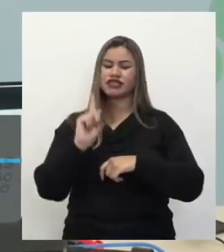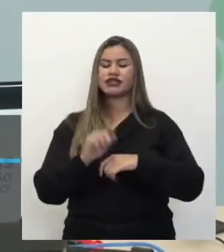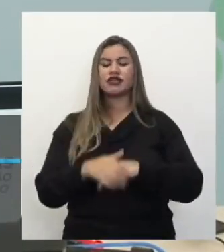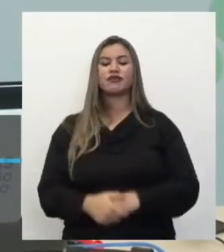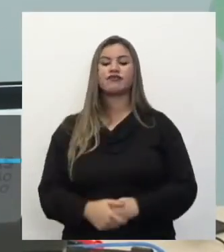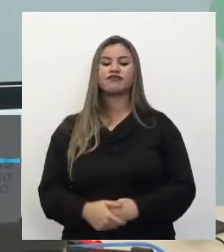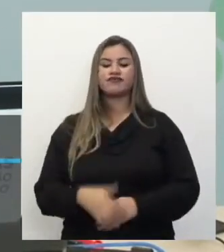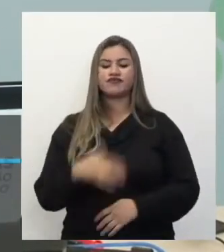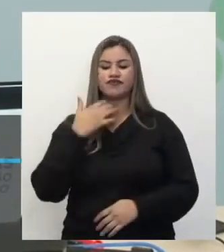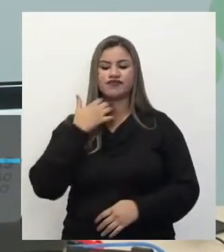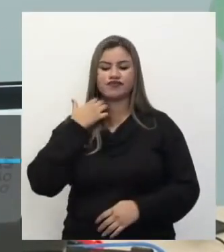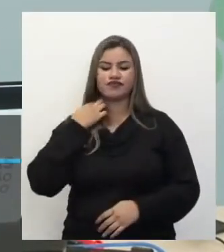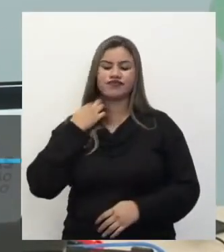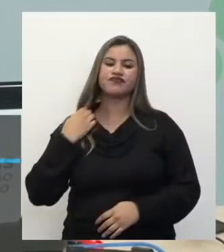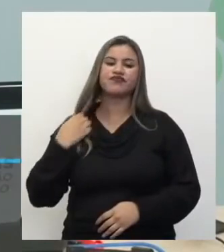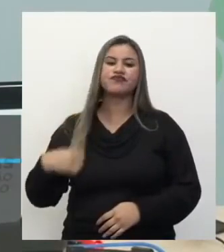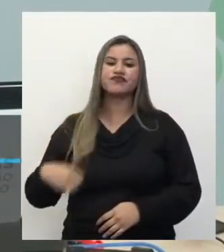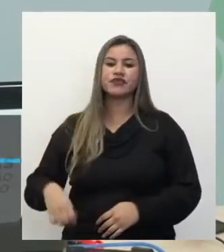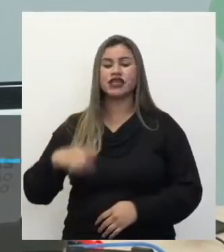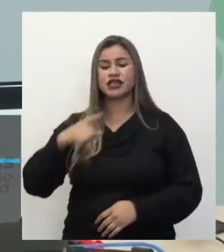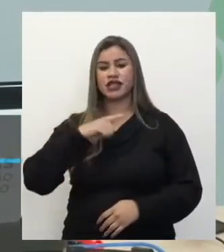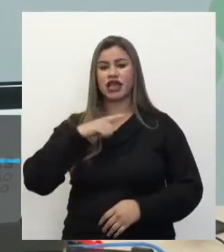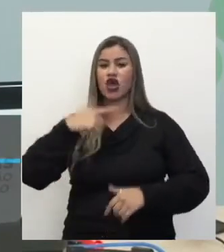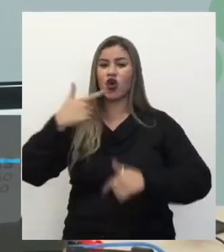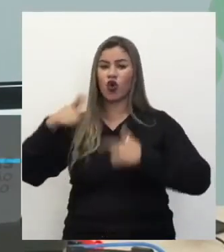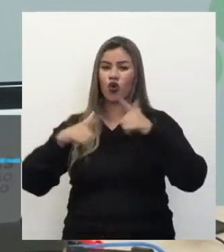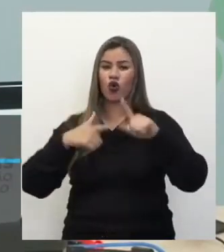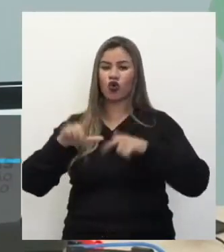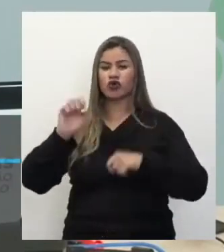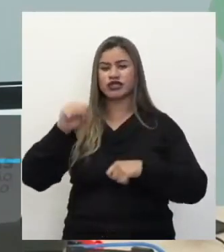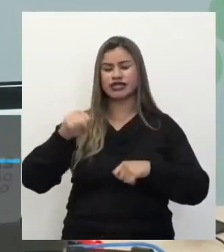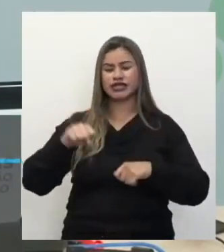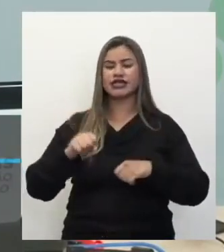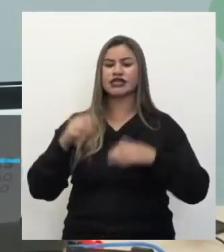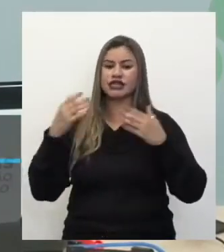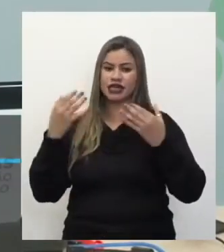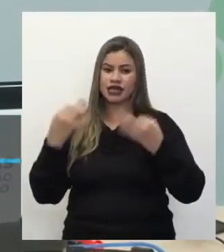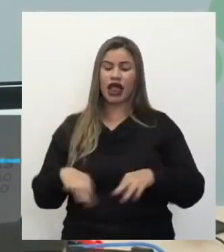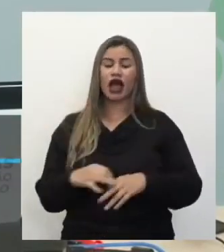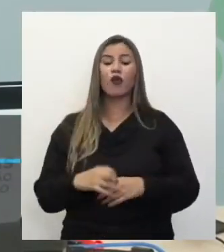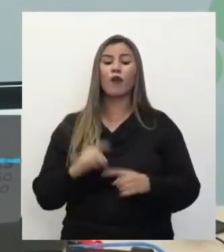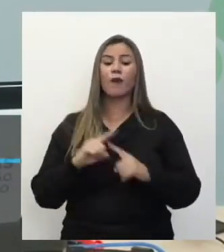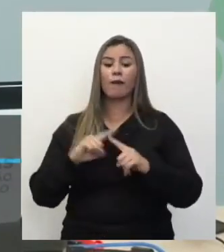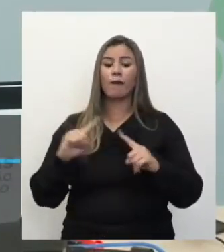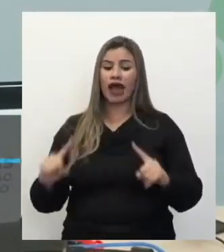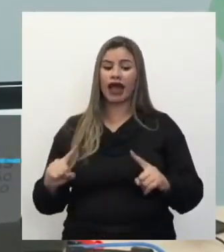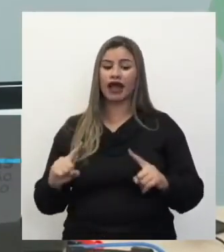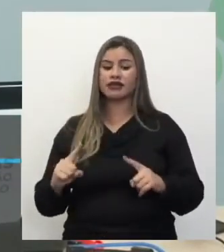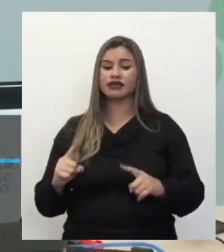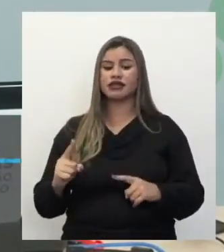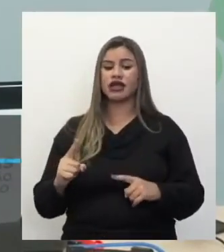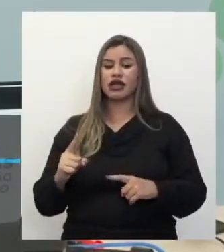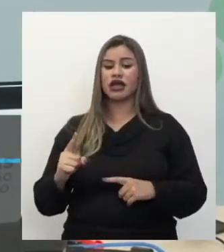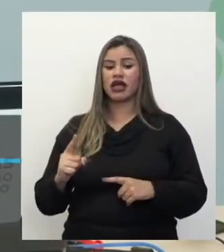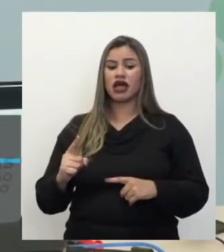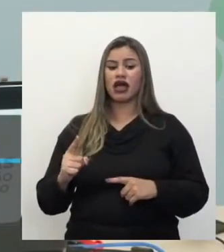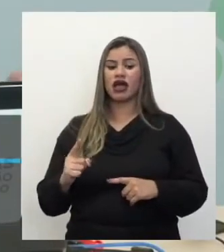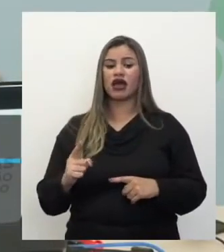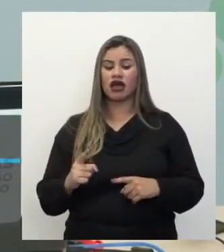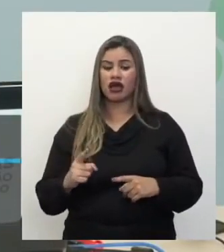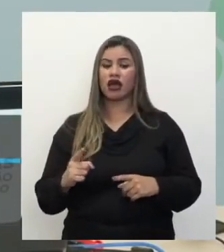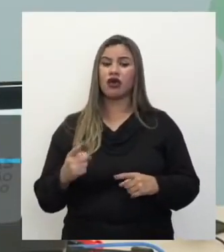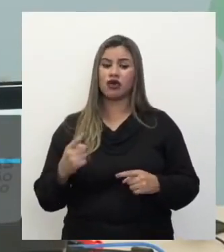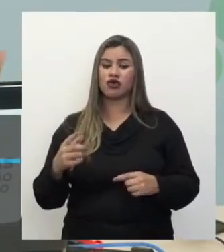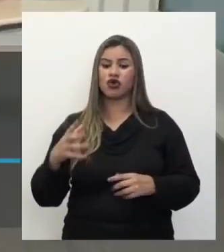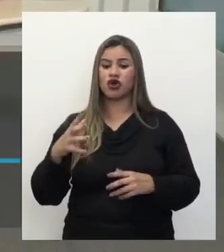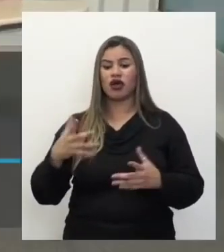aí a gente vai ter vários outros sim, claro, mas eu quis focar também nos Não porque são minoria, mas que importa.